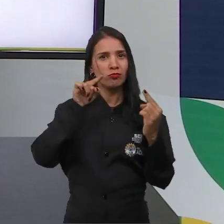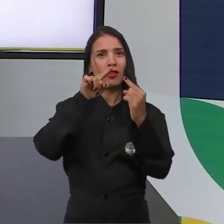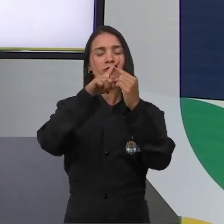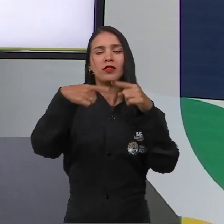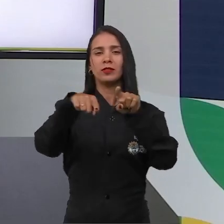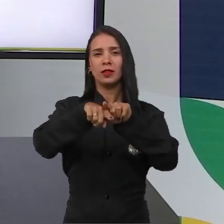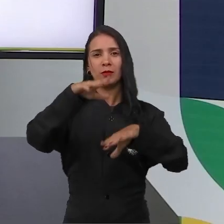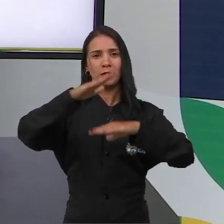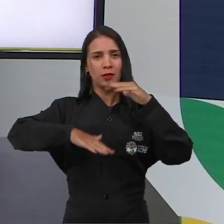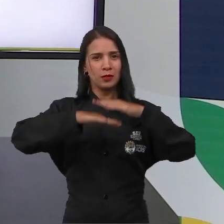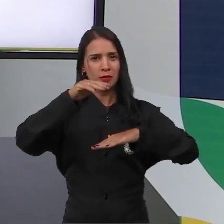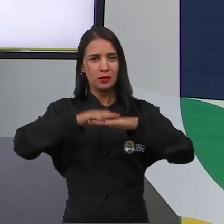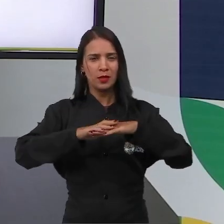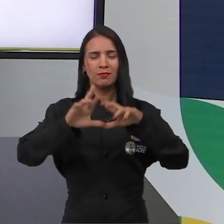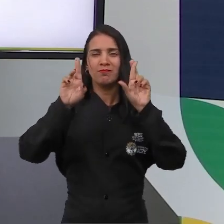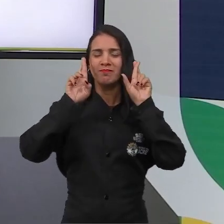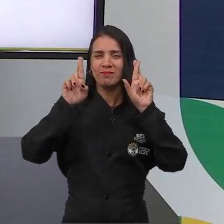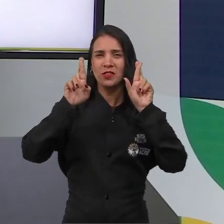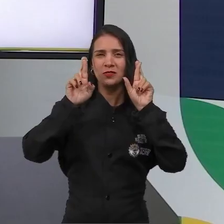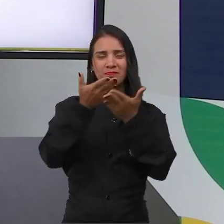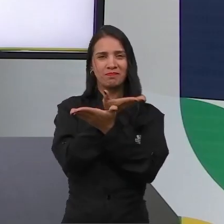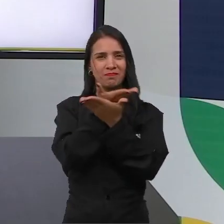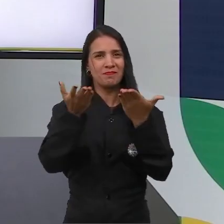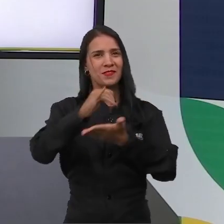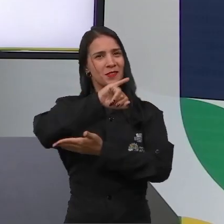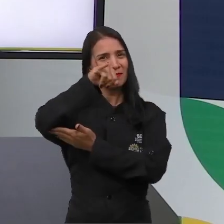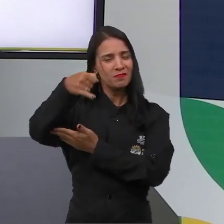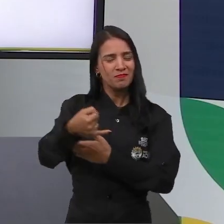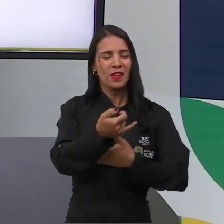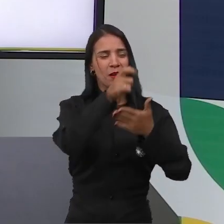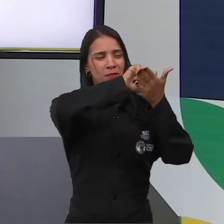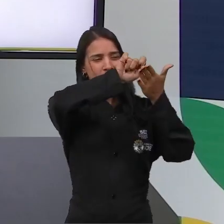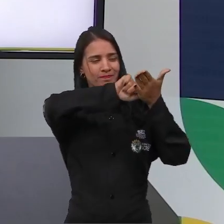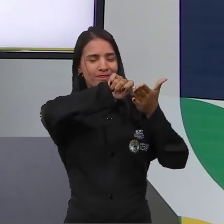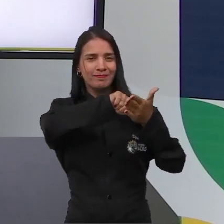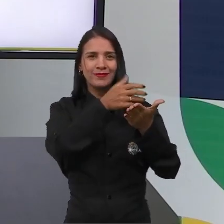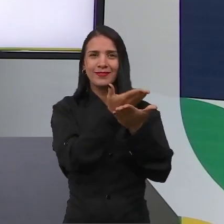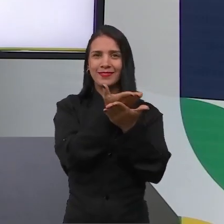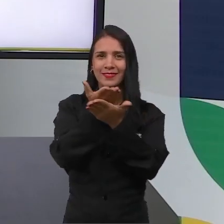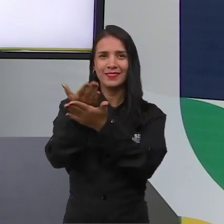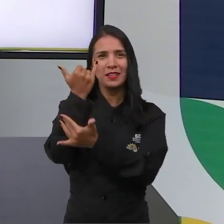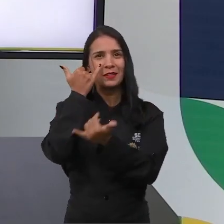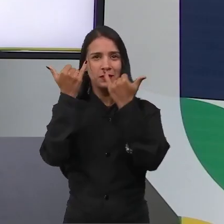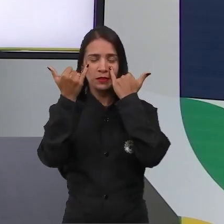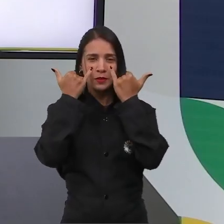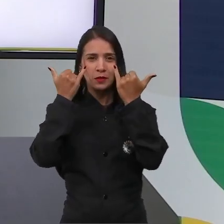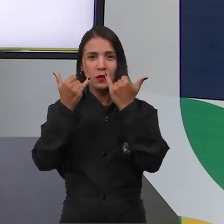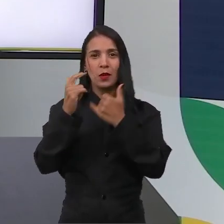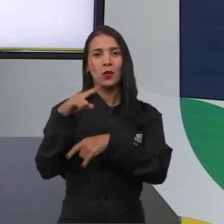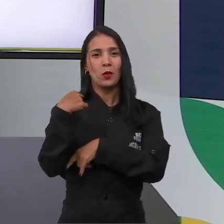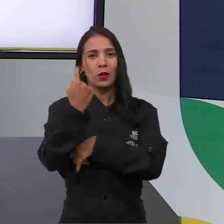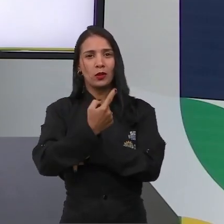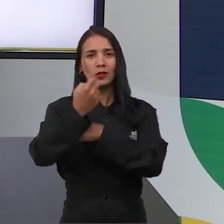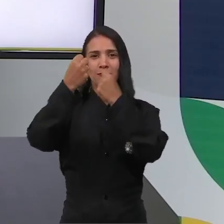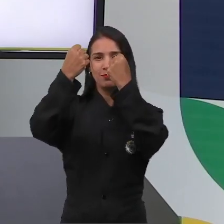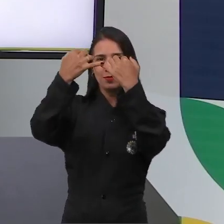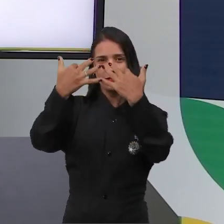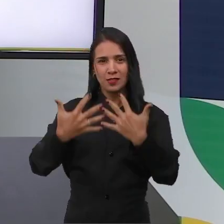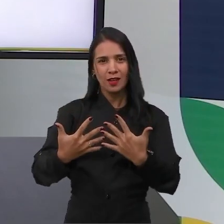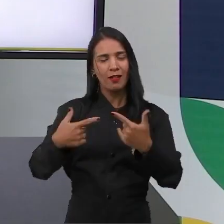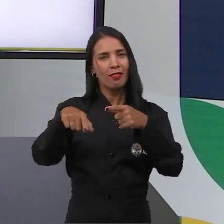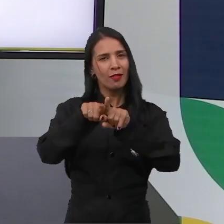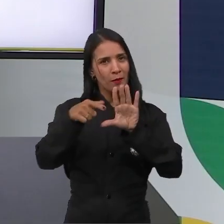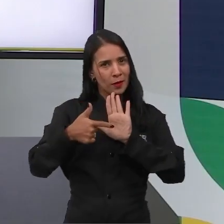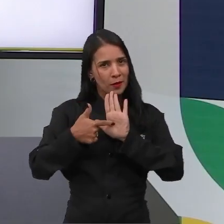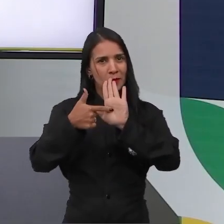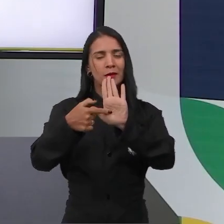Eu espero que vocês tenham aproveitado, anotado aí bastante aí o que foi trazido para vocês de informação